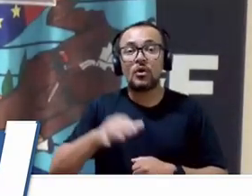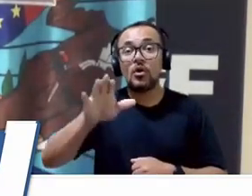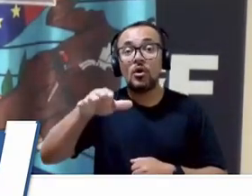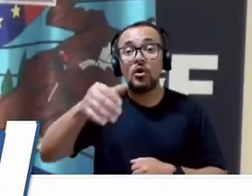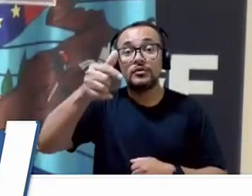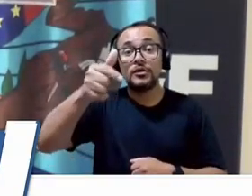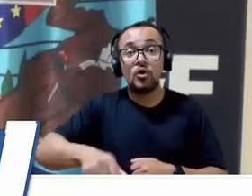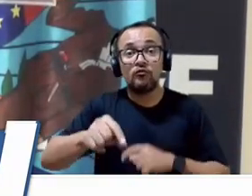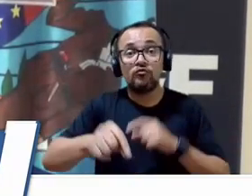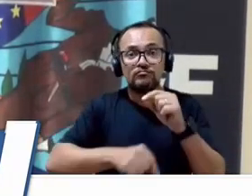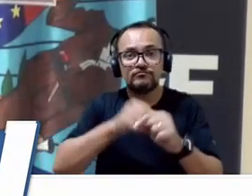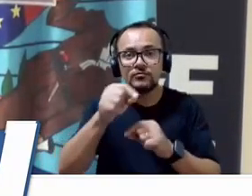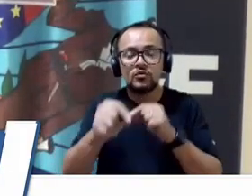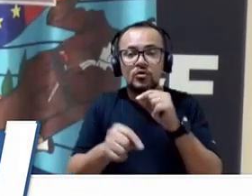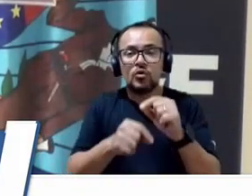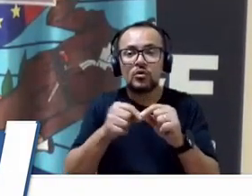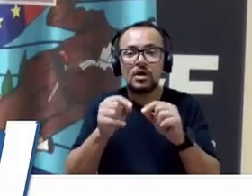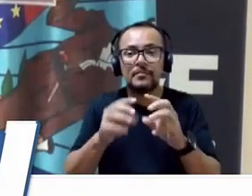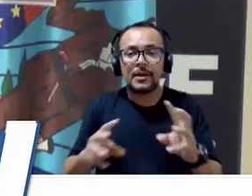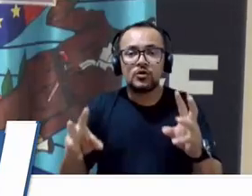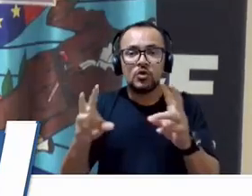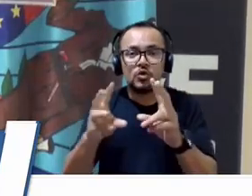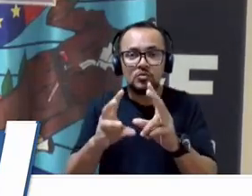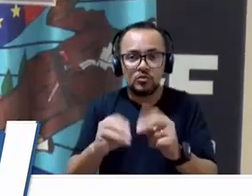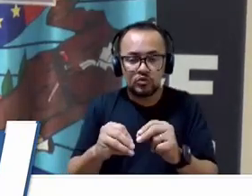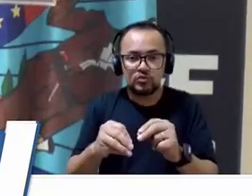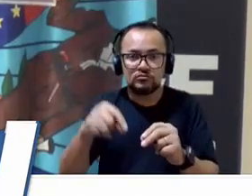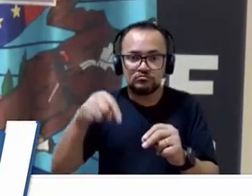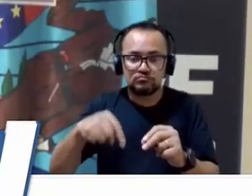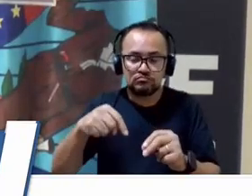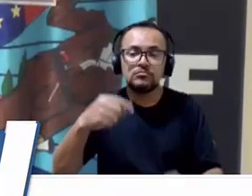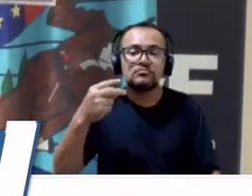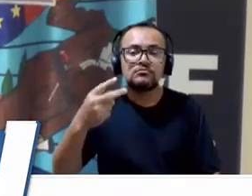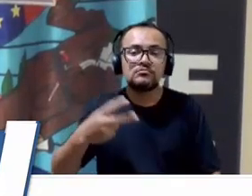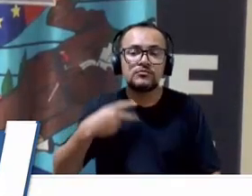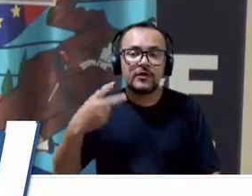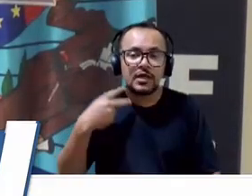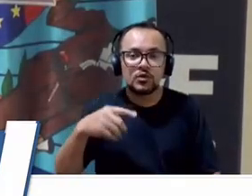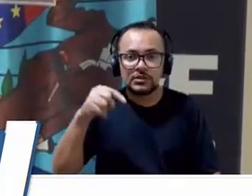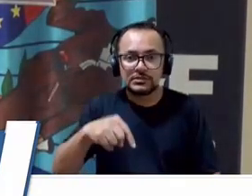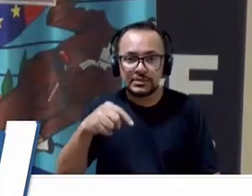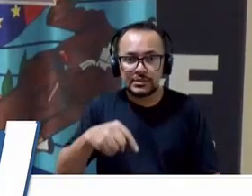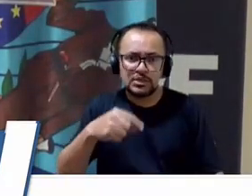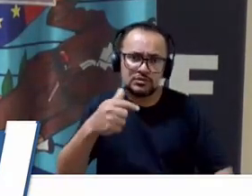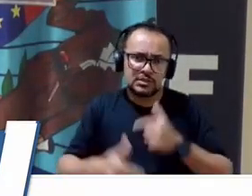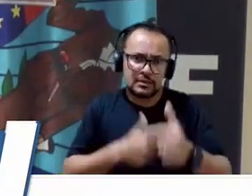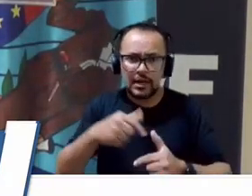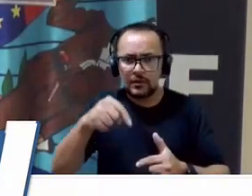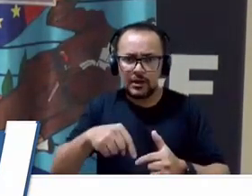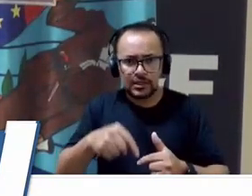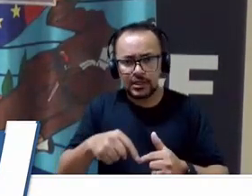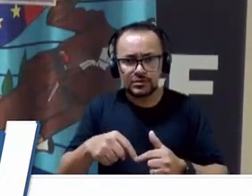eh para todos os componentes aqui da Câmara Municipal e os vereadores eleitos que